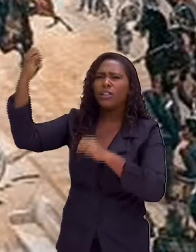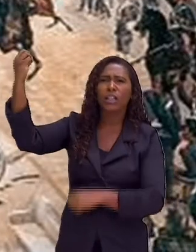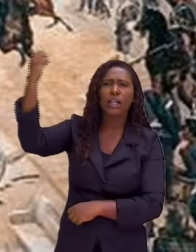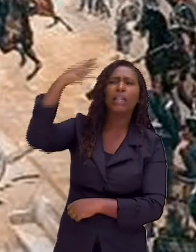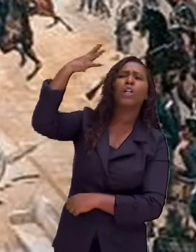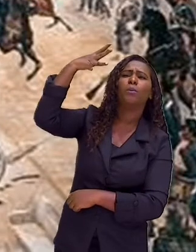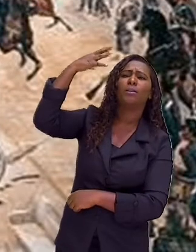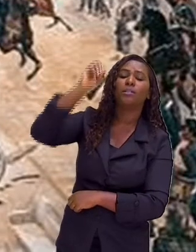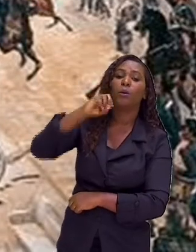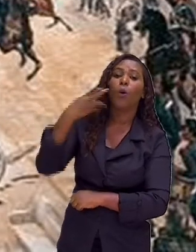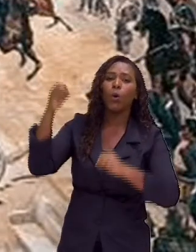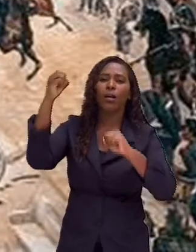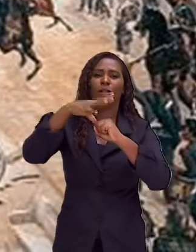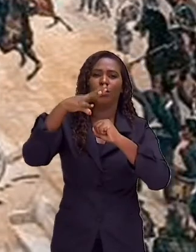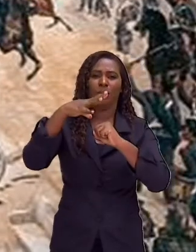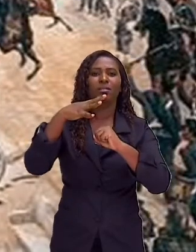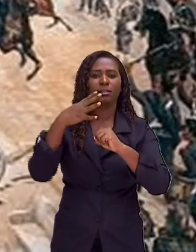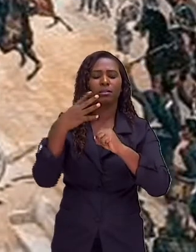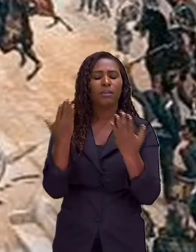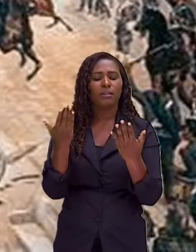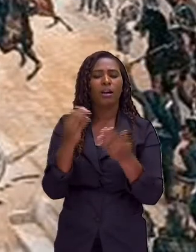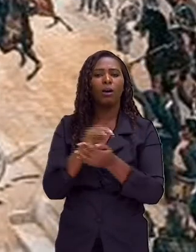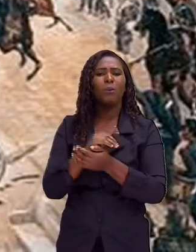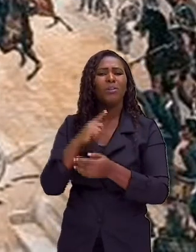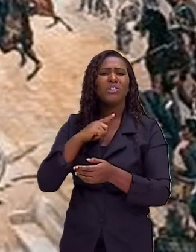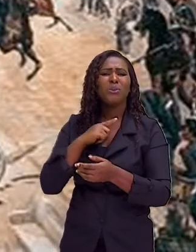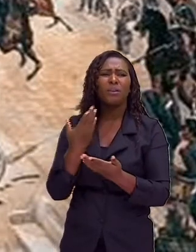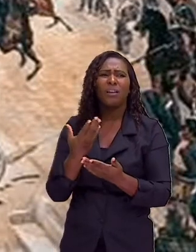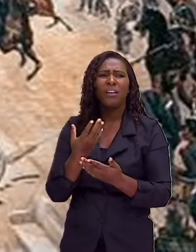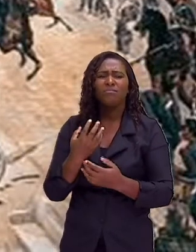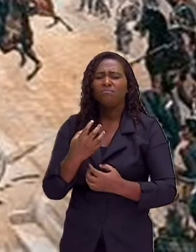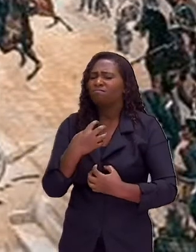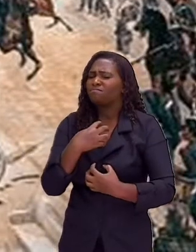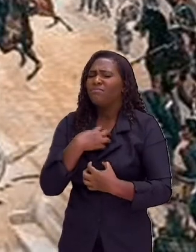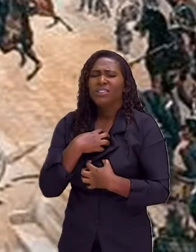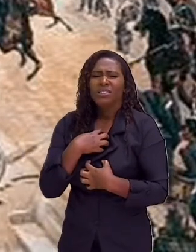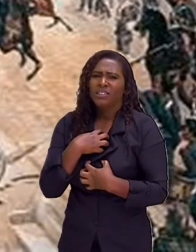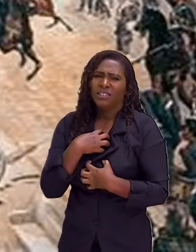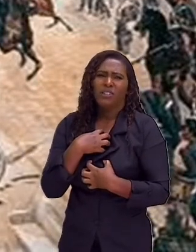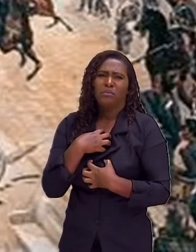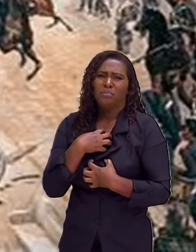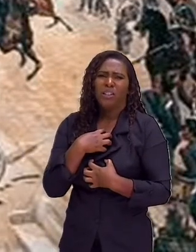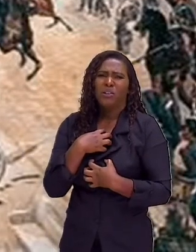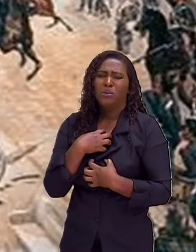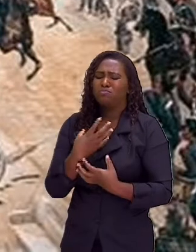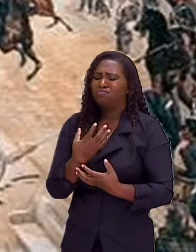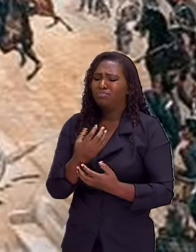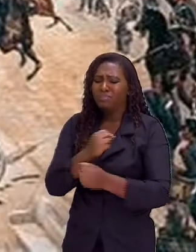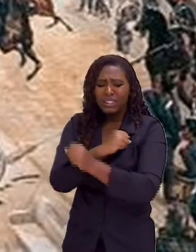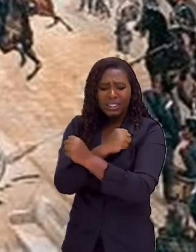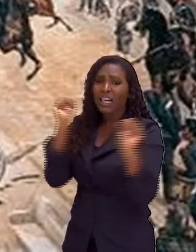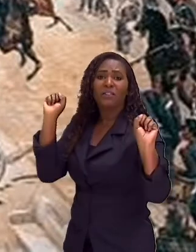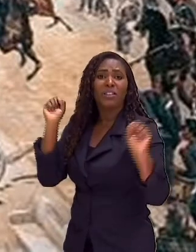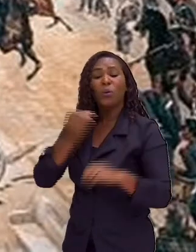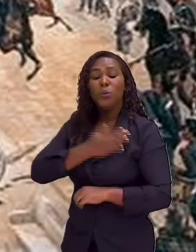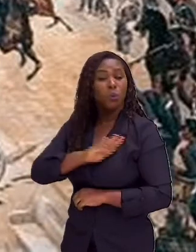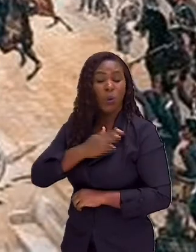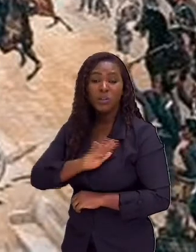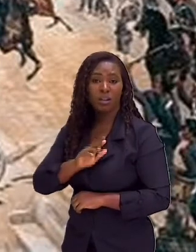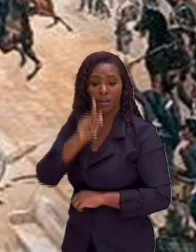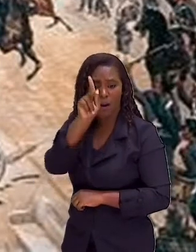com a admiração de indígenas e mestiços. Enfrentando as consequências da